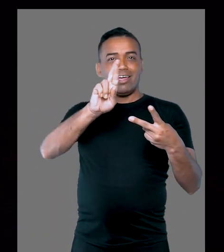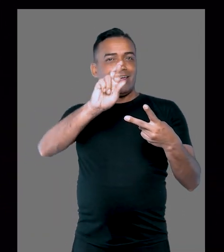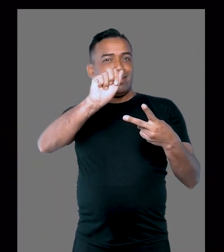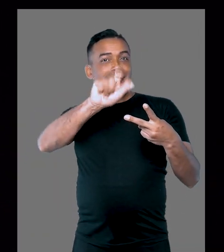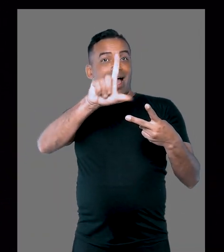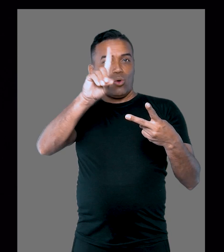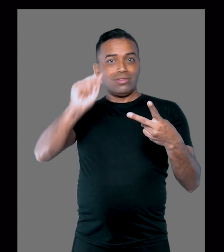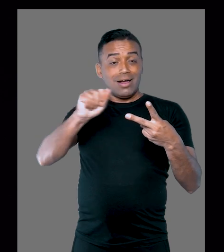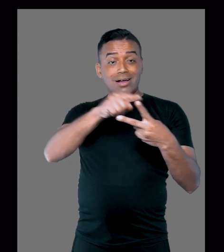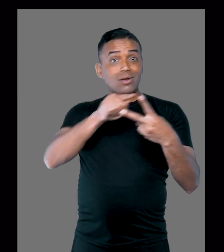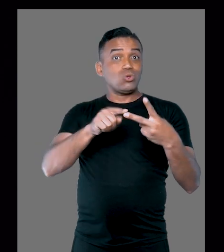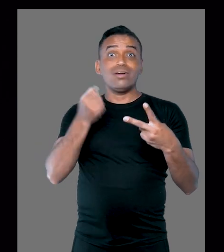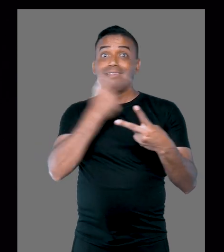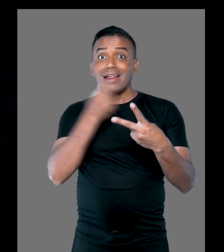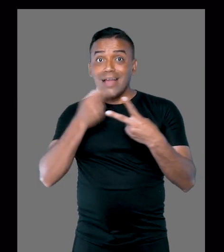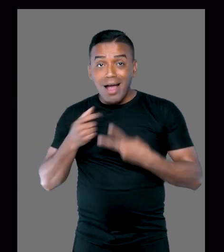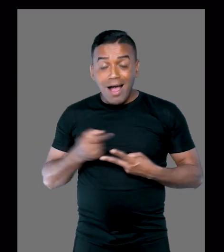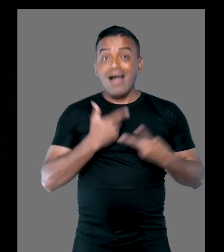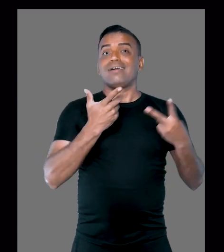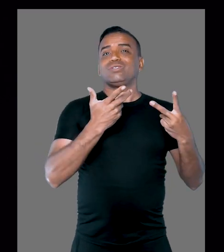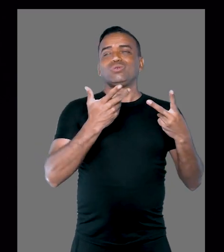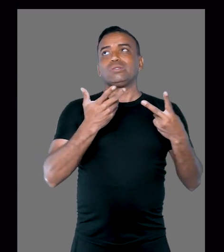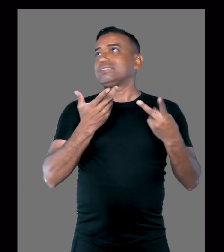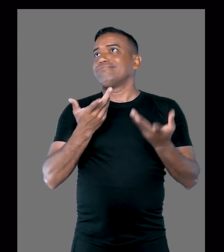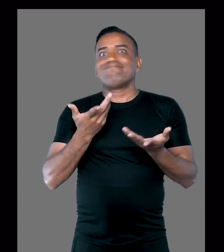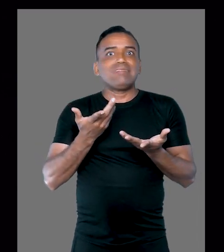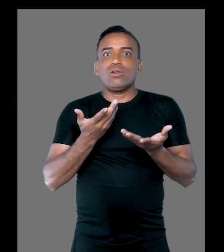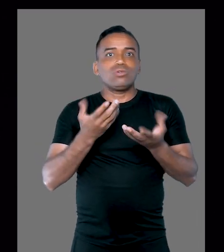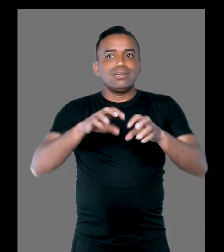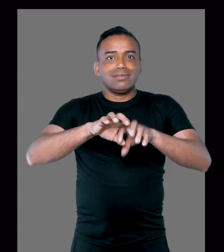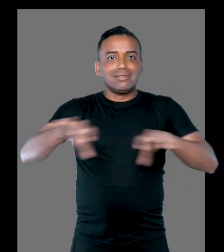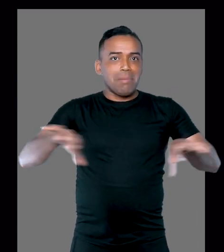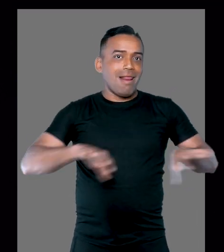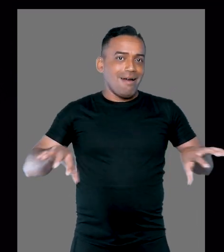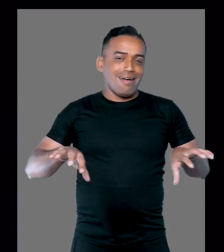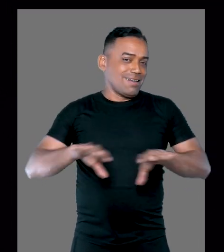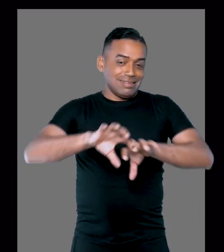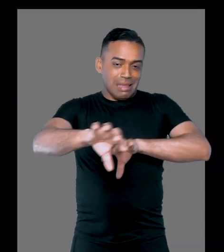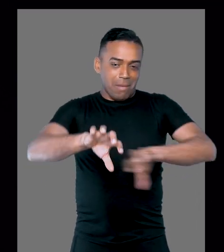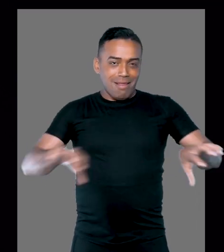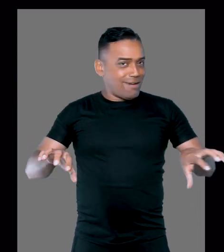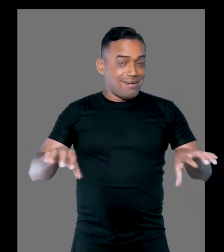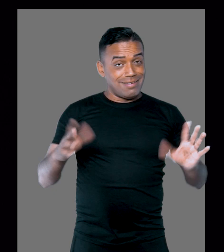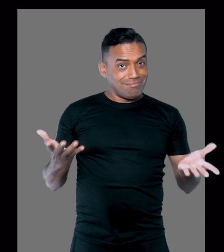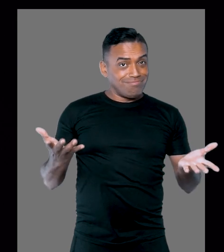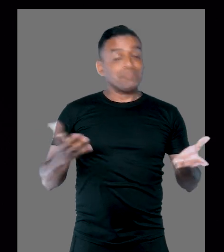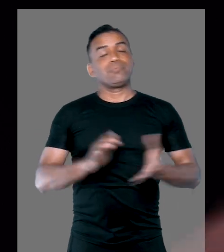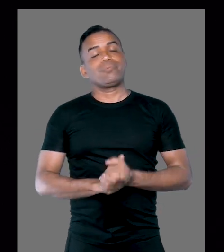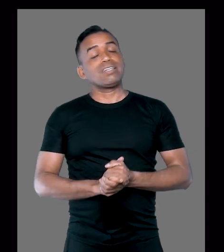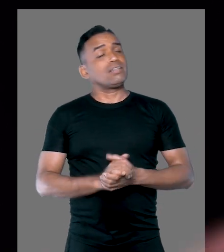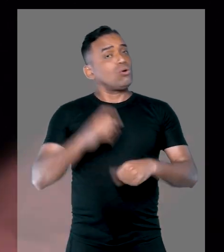engraçadas, acabou que eu não consegui separar as coisas, né? Tanto